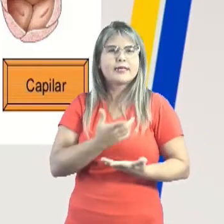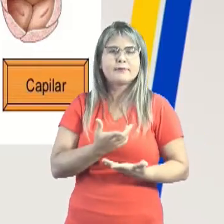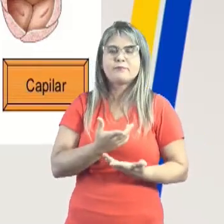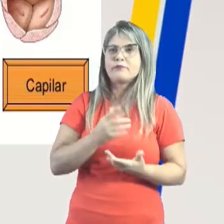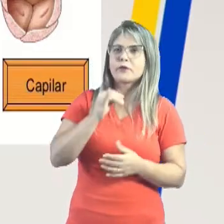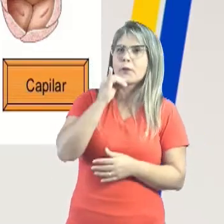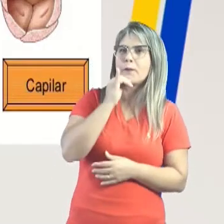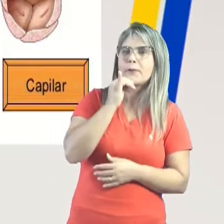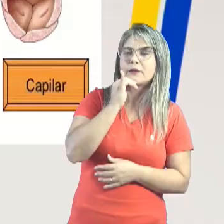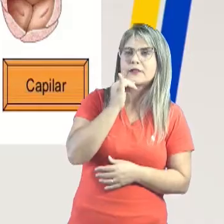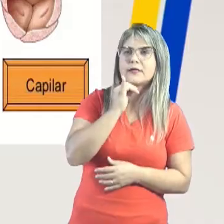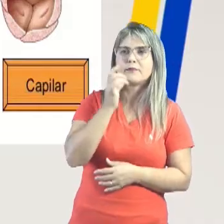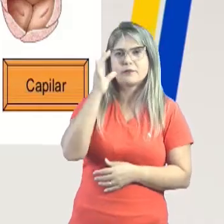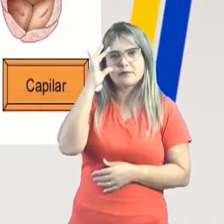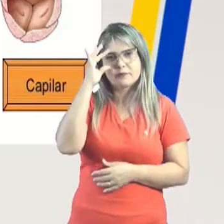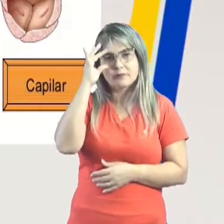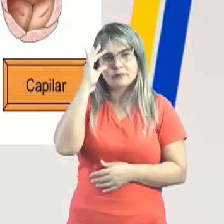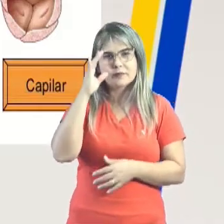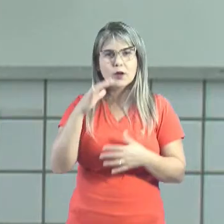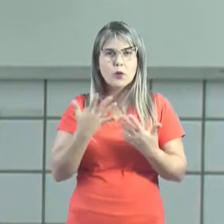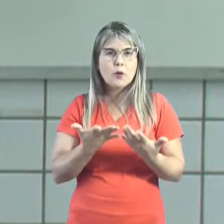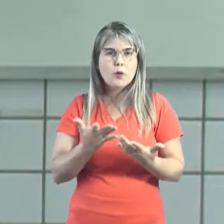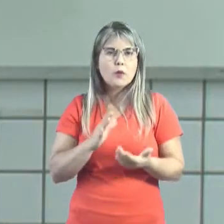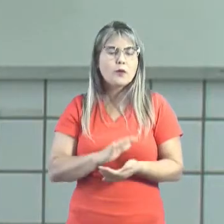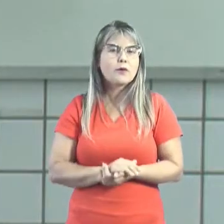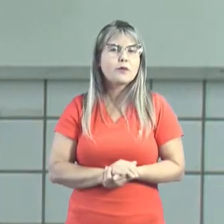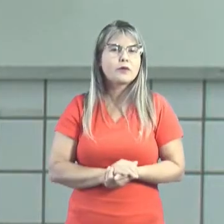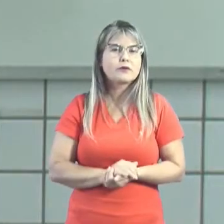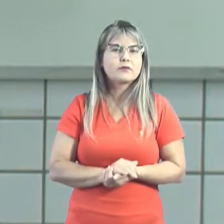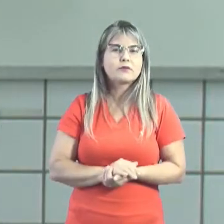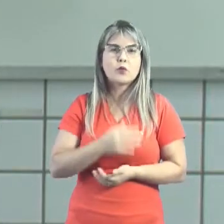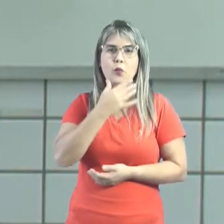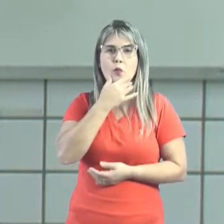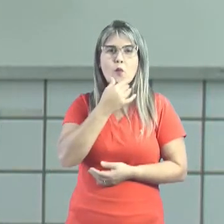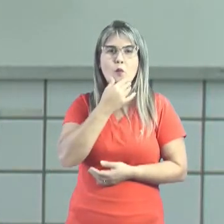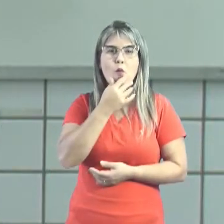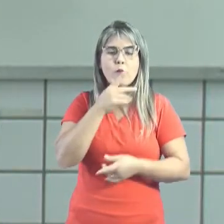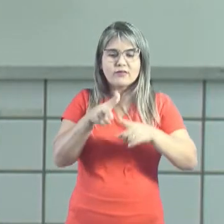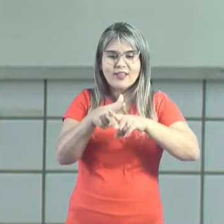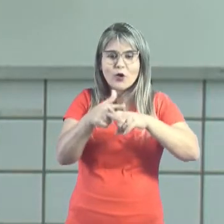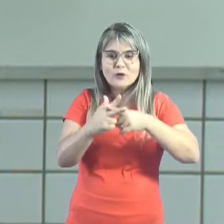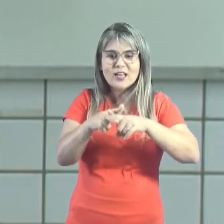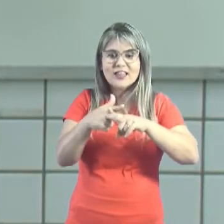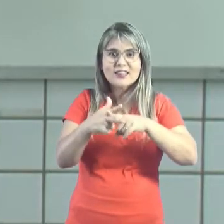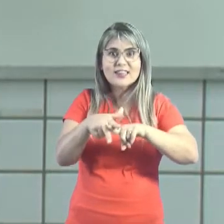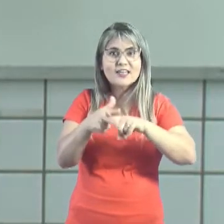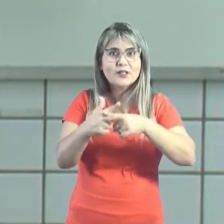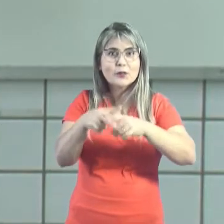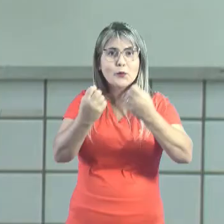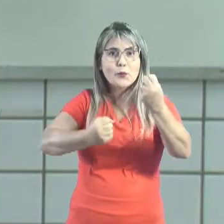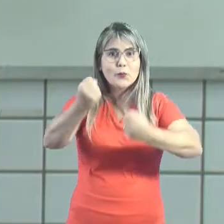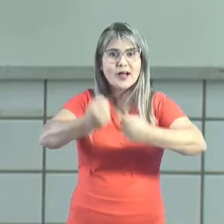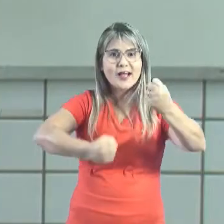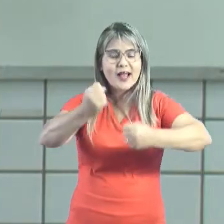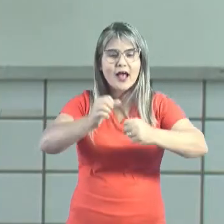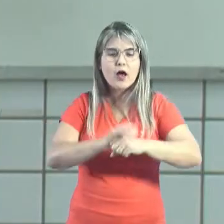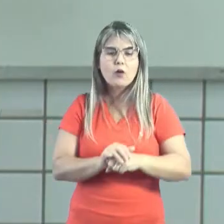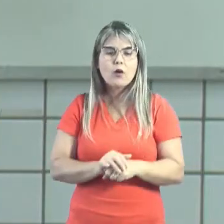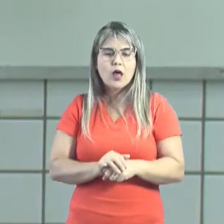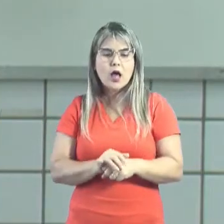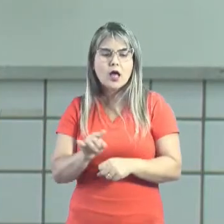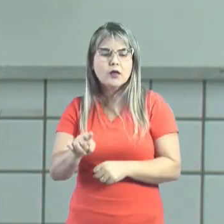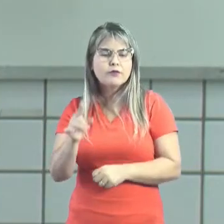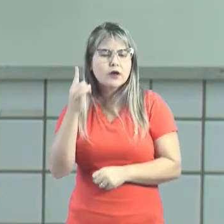estivesse analisando o barulho do motor de um carro, viu? Então, o que o médico cardiologista faz quando você chega lá?